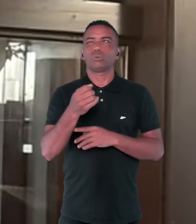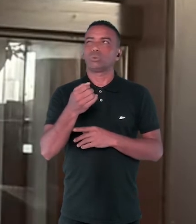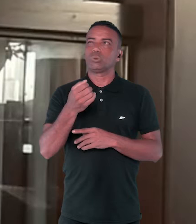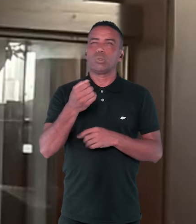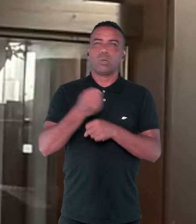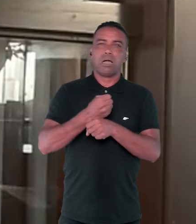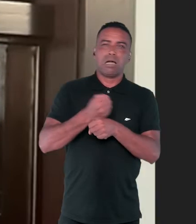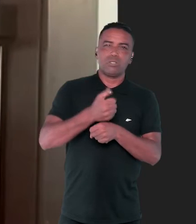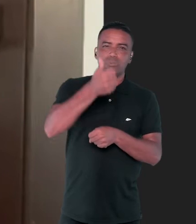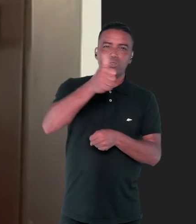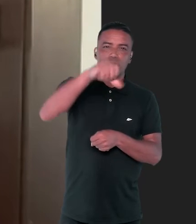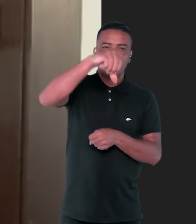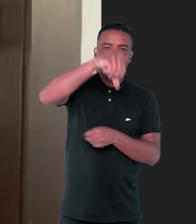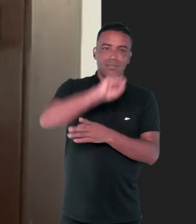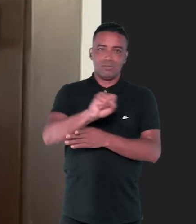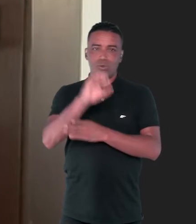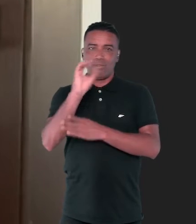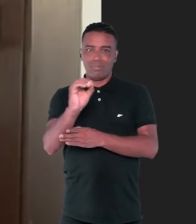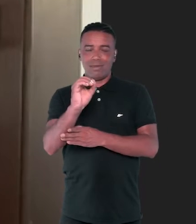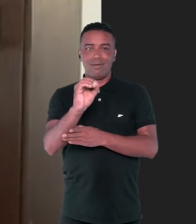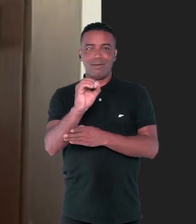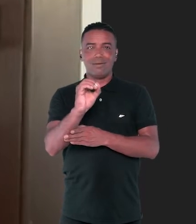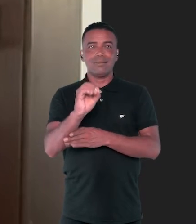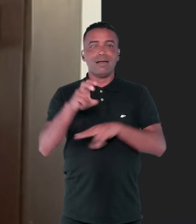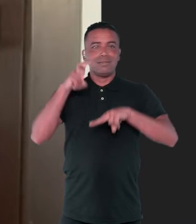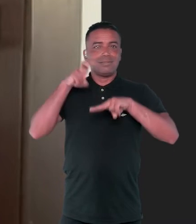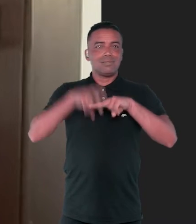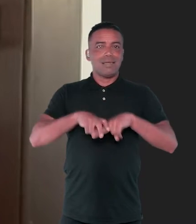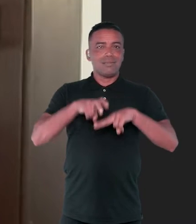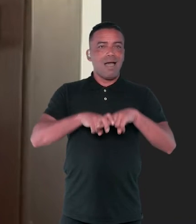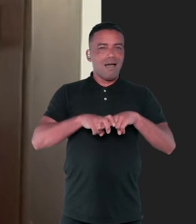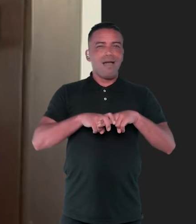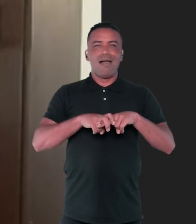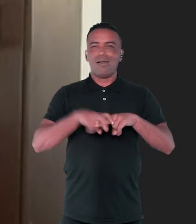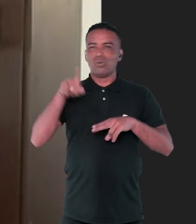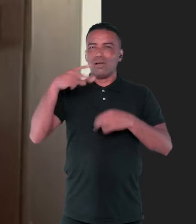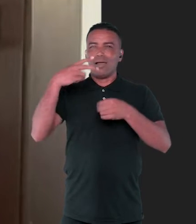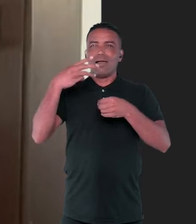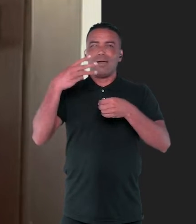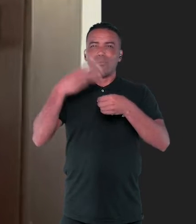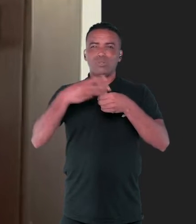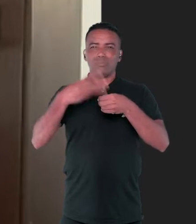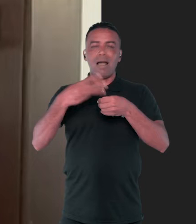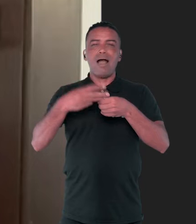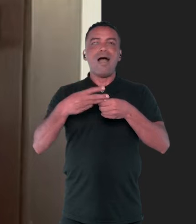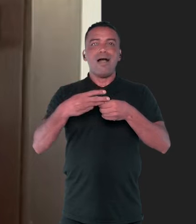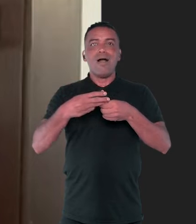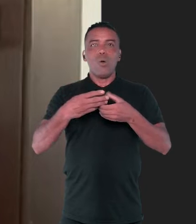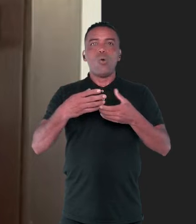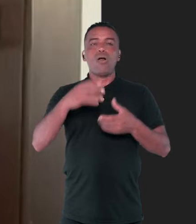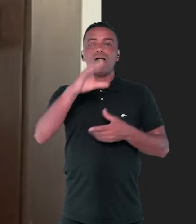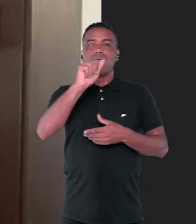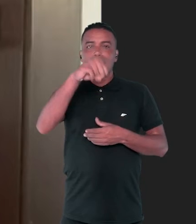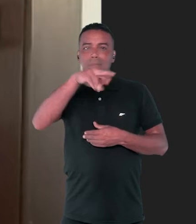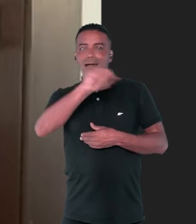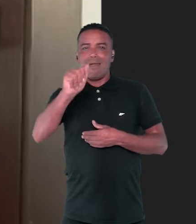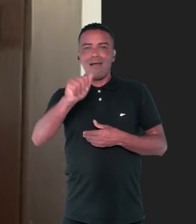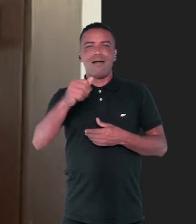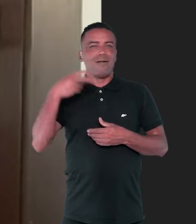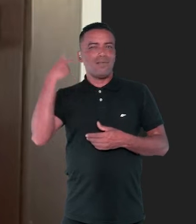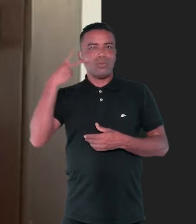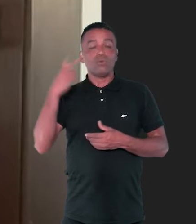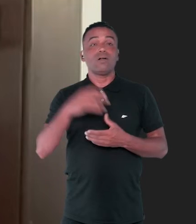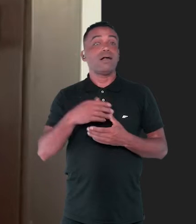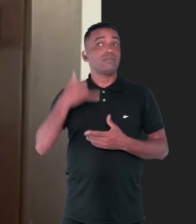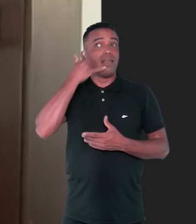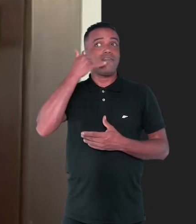Anos 80, eu estava sentado na assessoria de imprensa da Câmara Municipal batendo papo com a turma, o telefone tocou. E eu